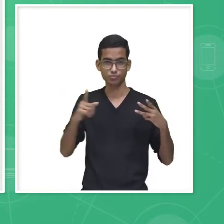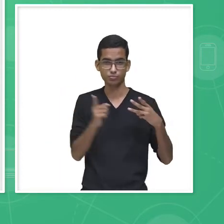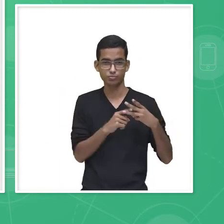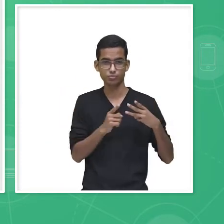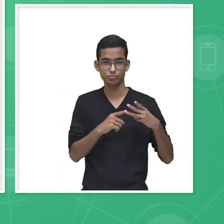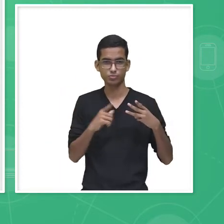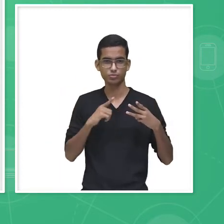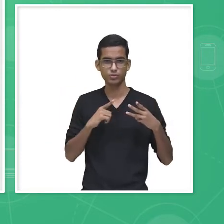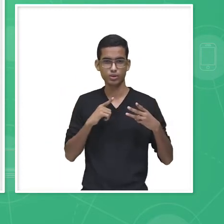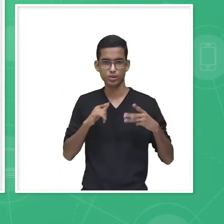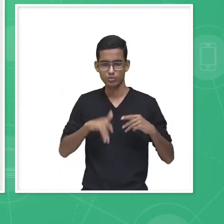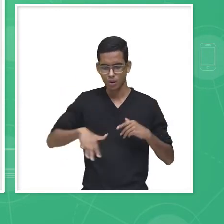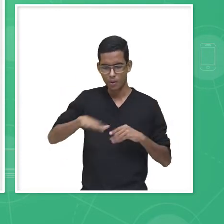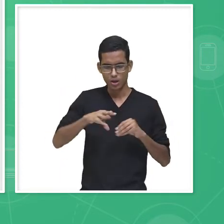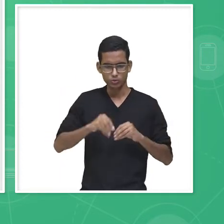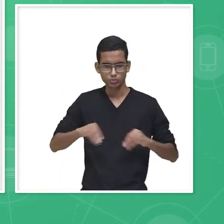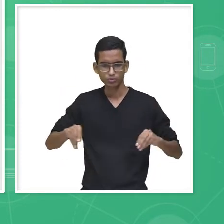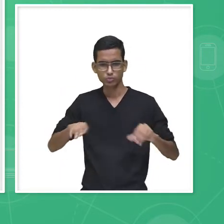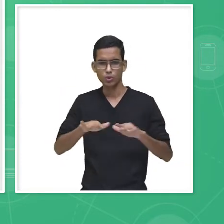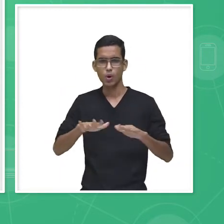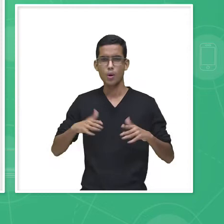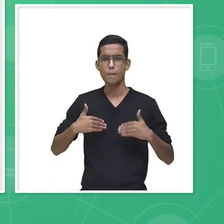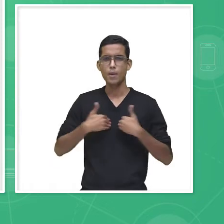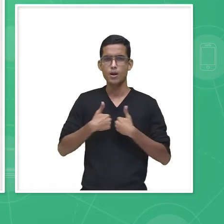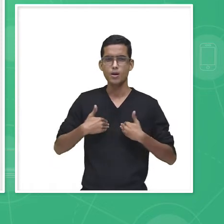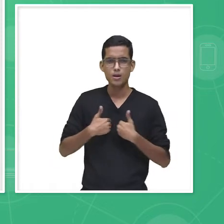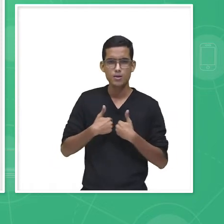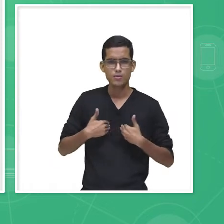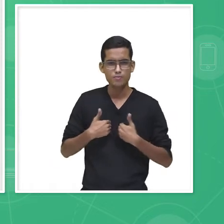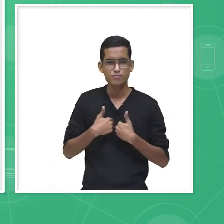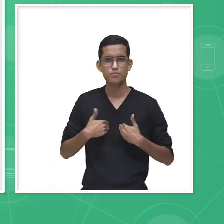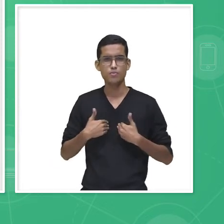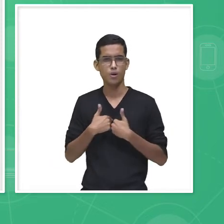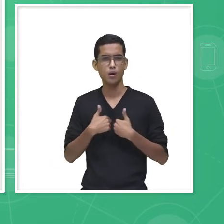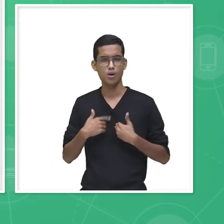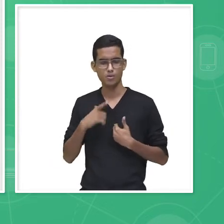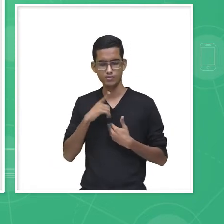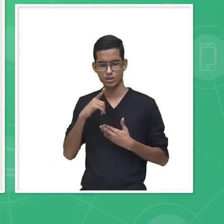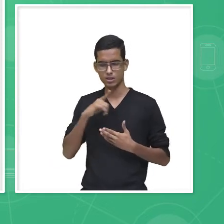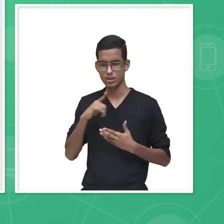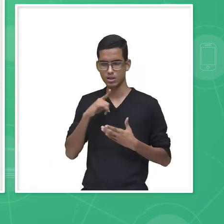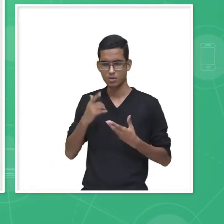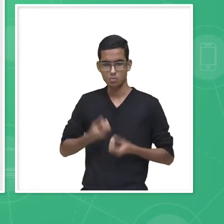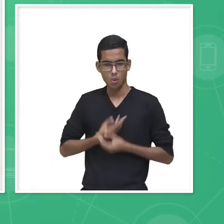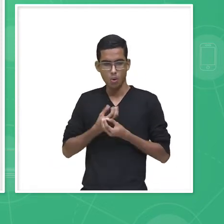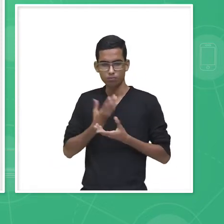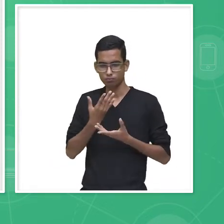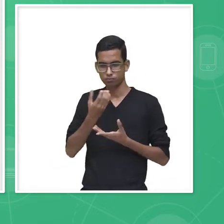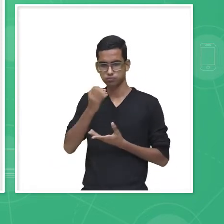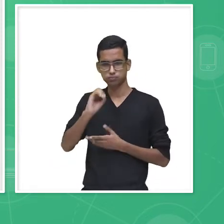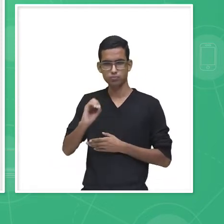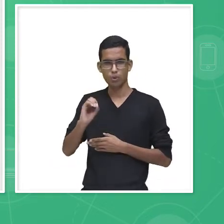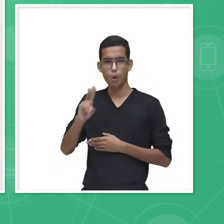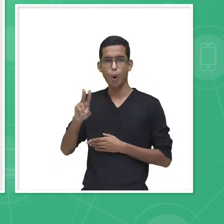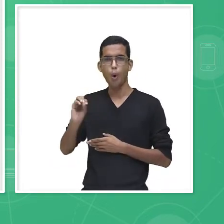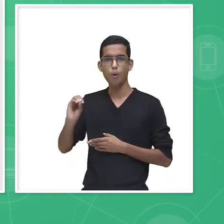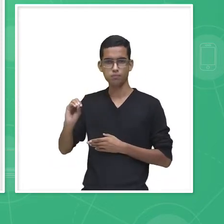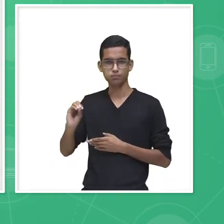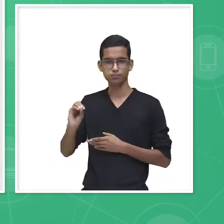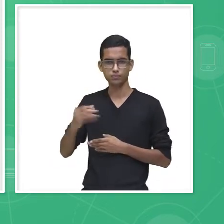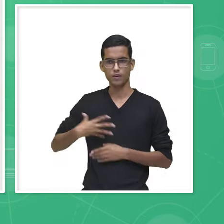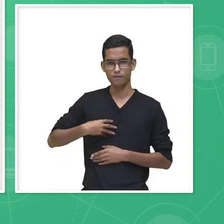é adaptado ao meio terrestre ideal para animais ovíparos ou seja que colocam ovos por sua baixa toxicidade